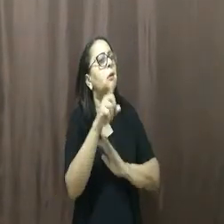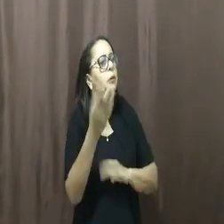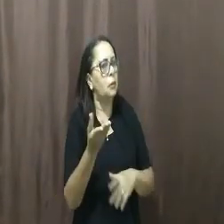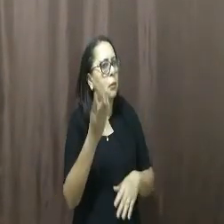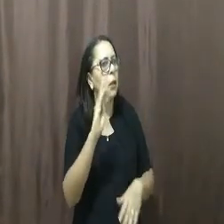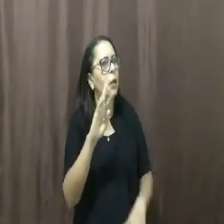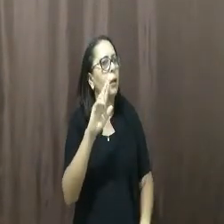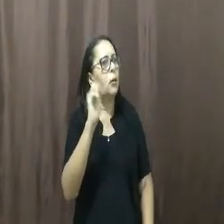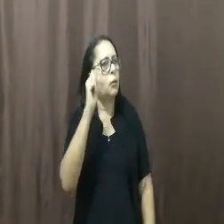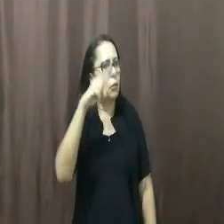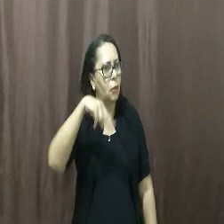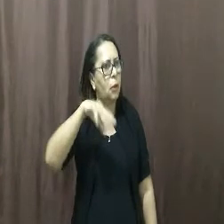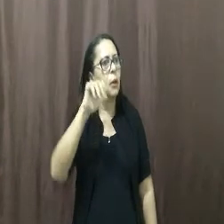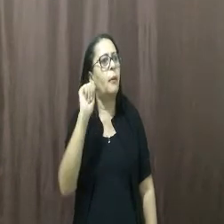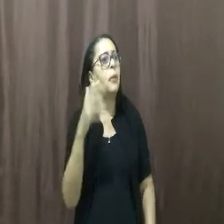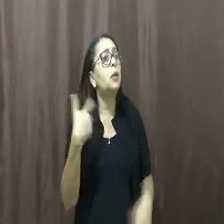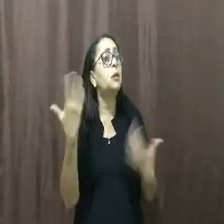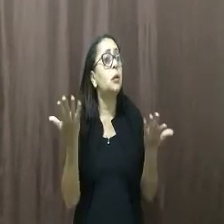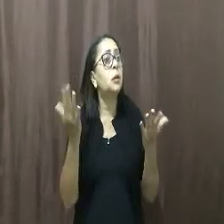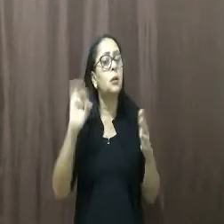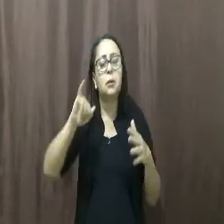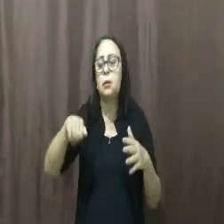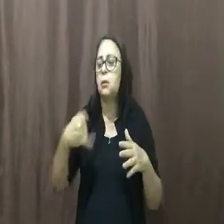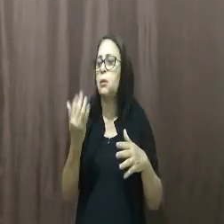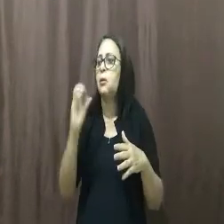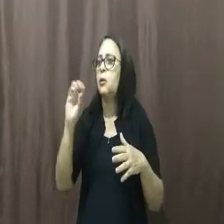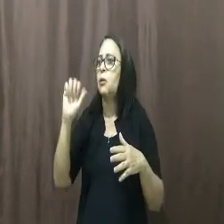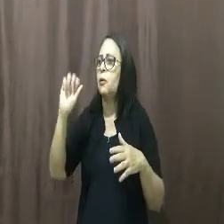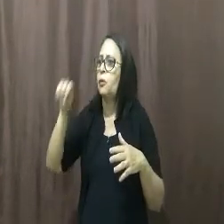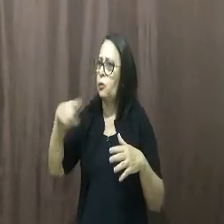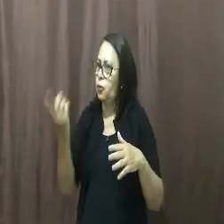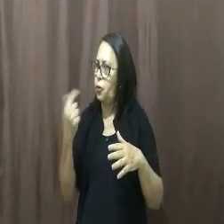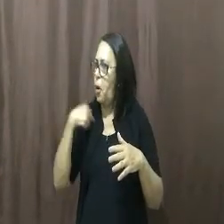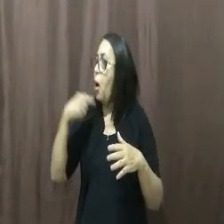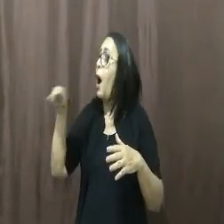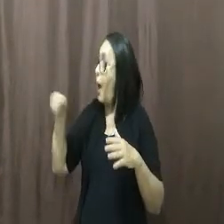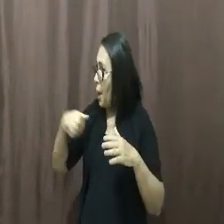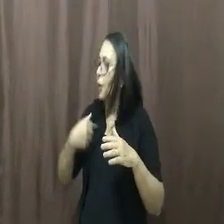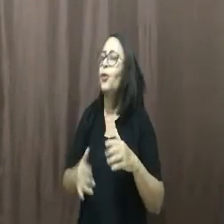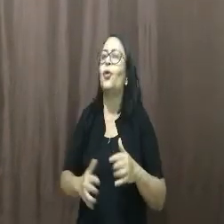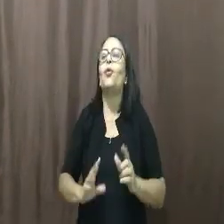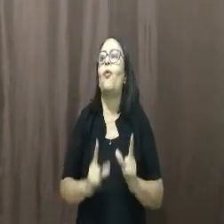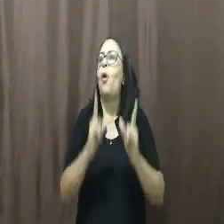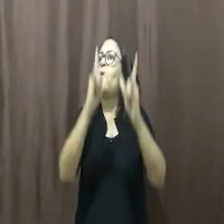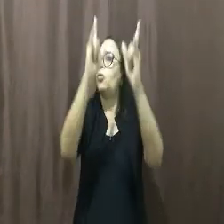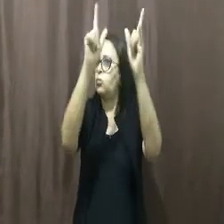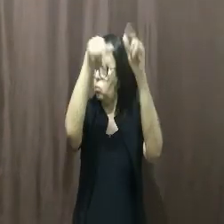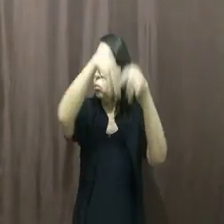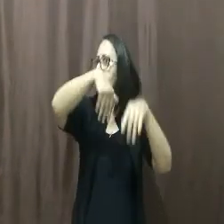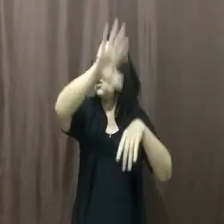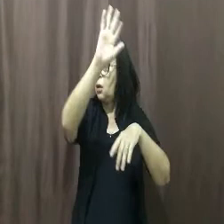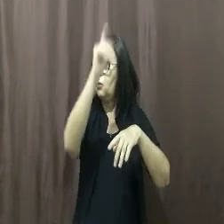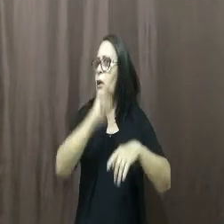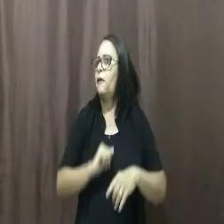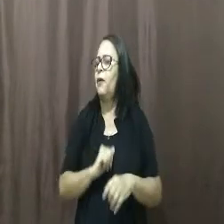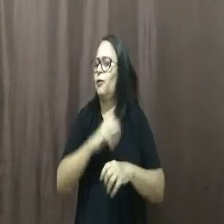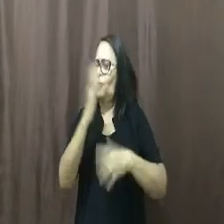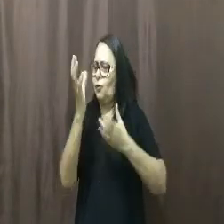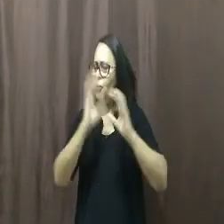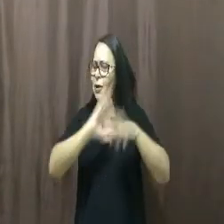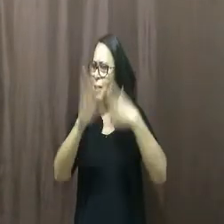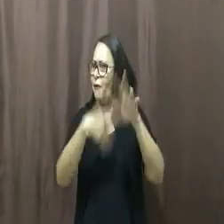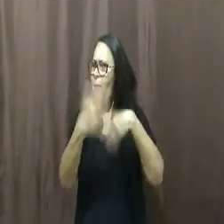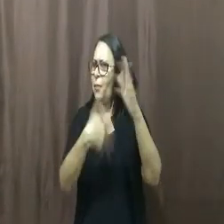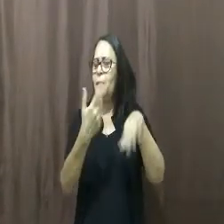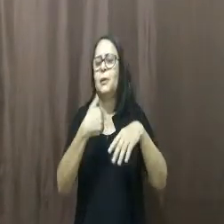pergunta: Dona Branca, cadê o João? Menina, eu coloquei no elevador. Tava abusando